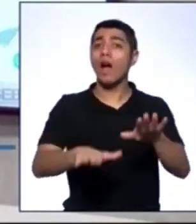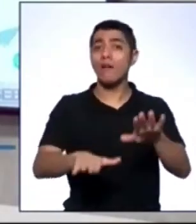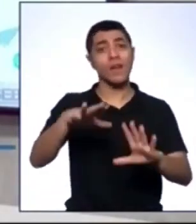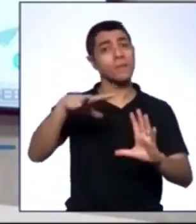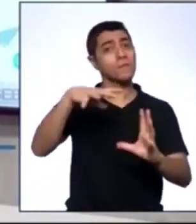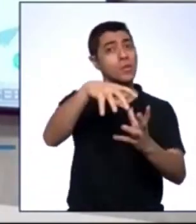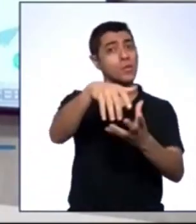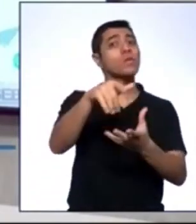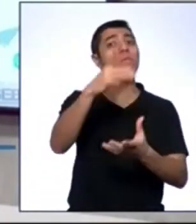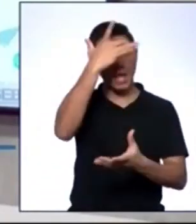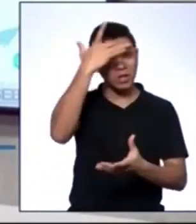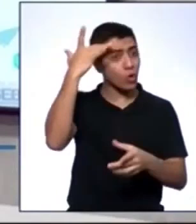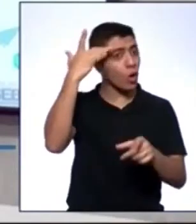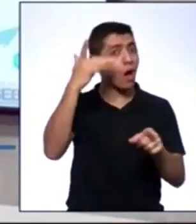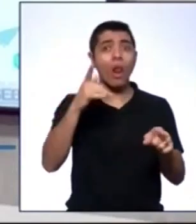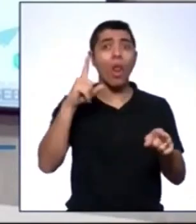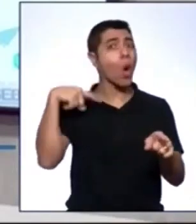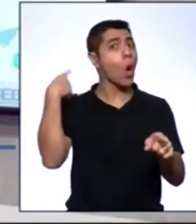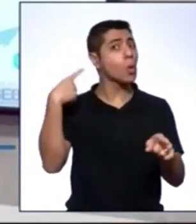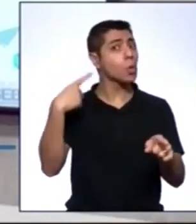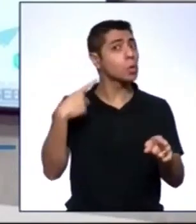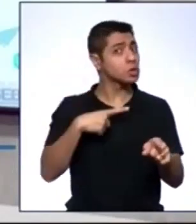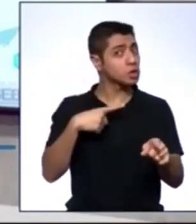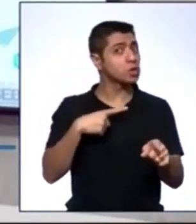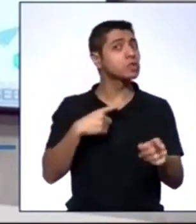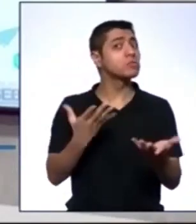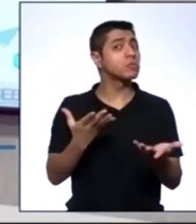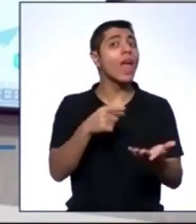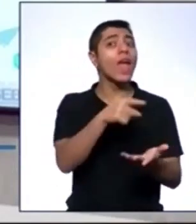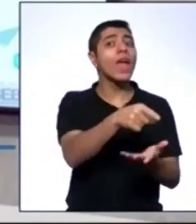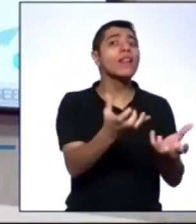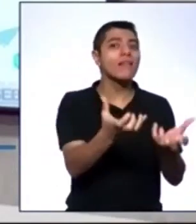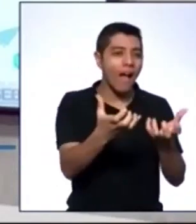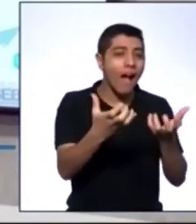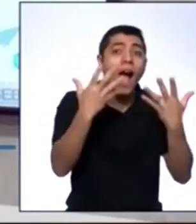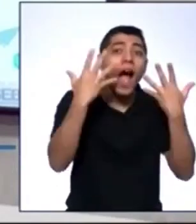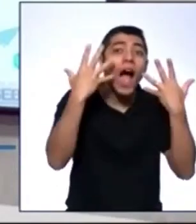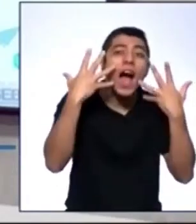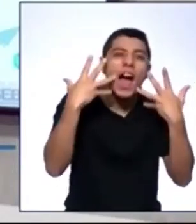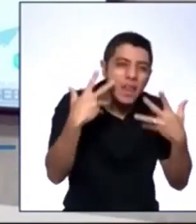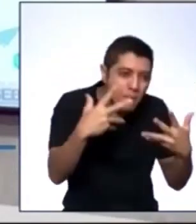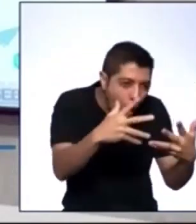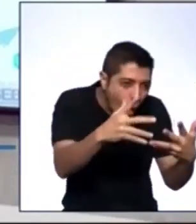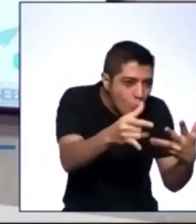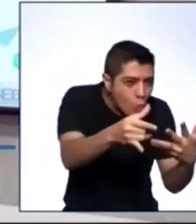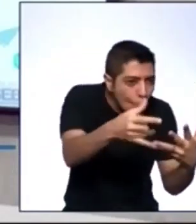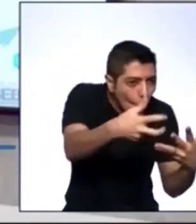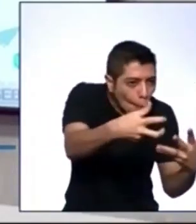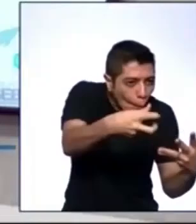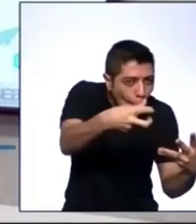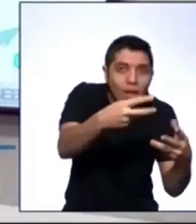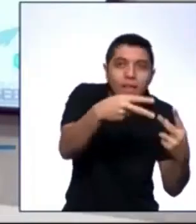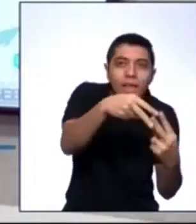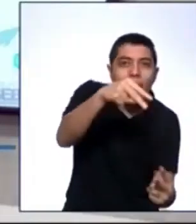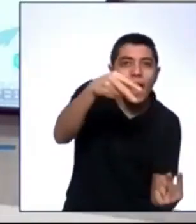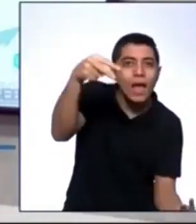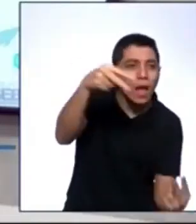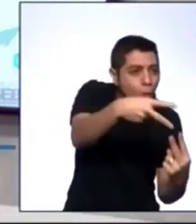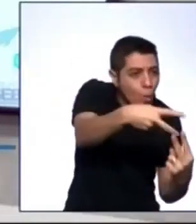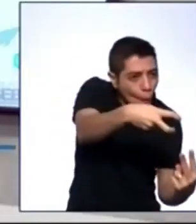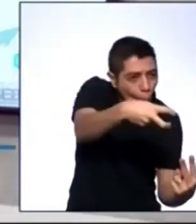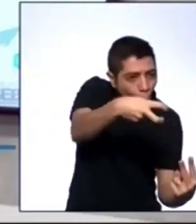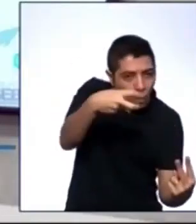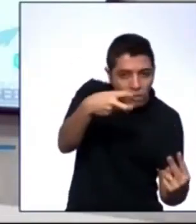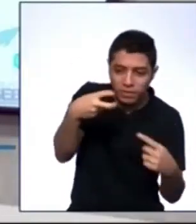espécies, de outras espécies animais, em embriões humanos, né? Como é que fica isso também em termos de